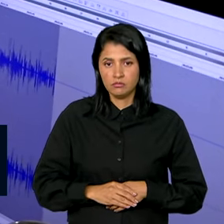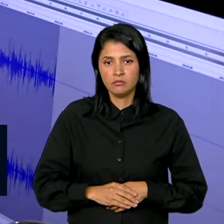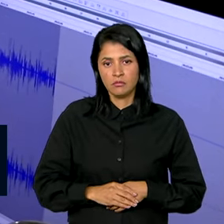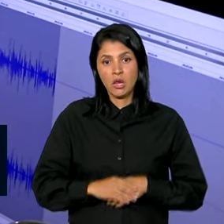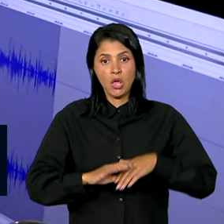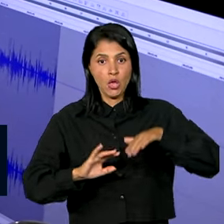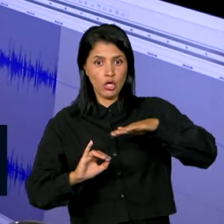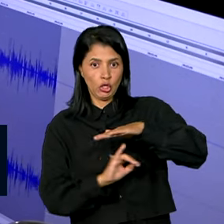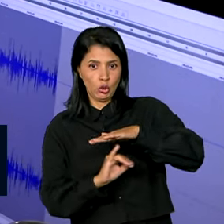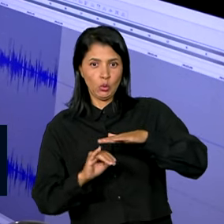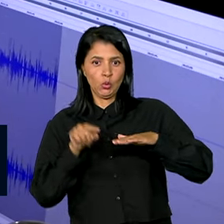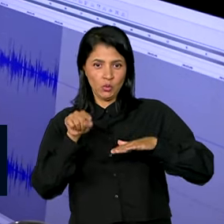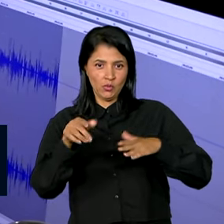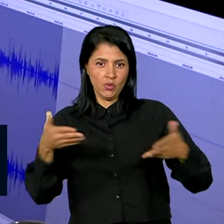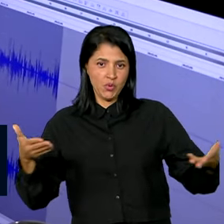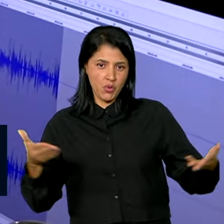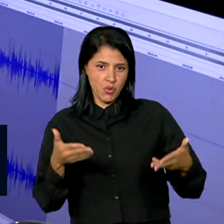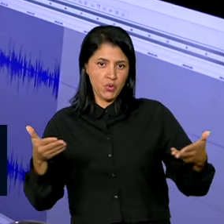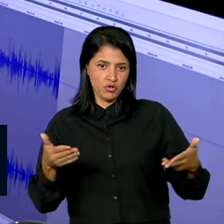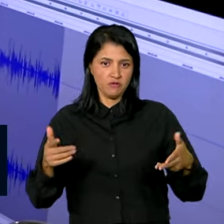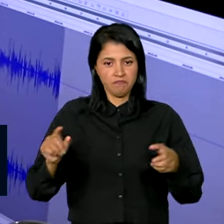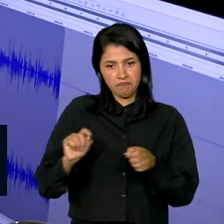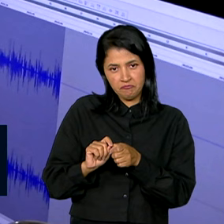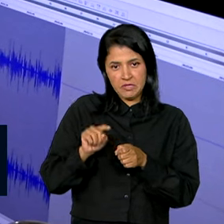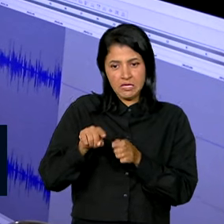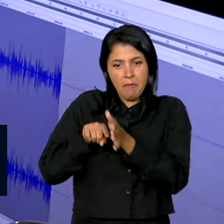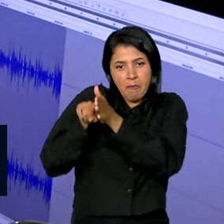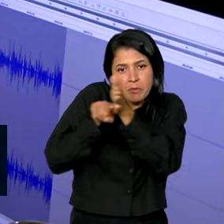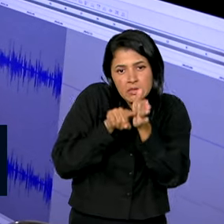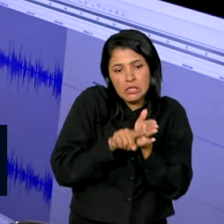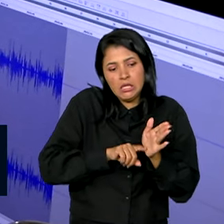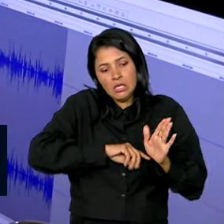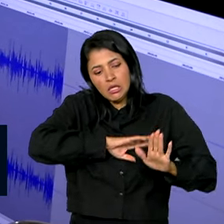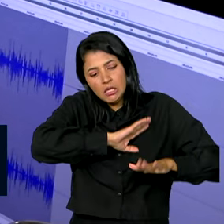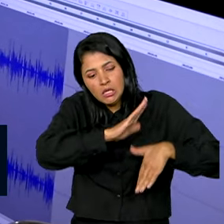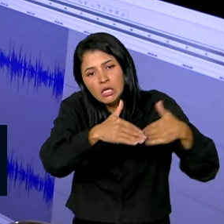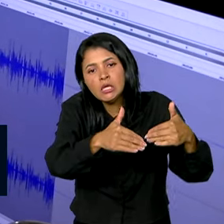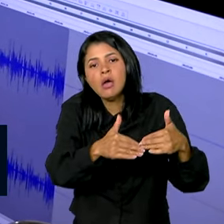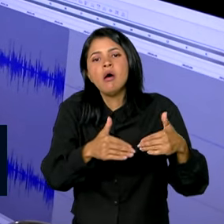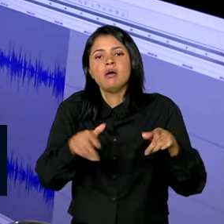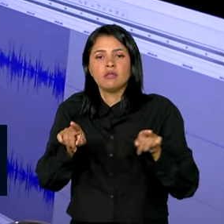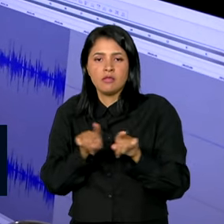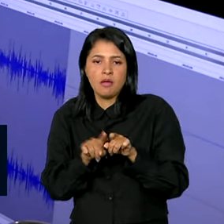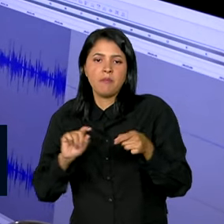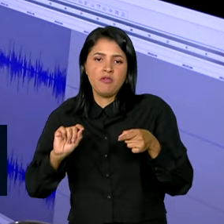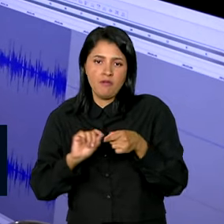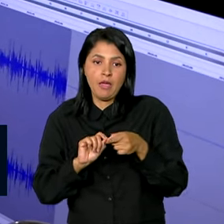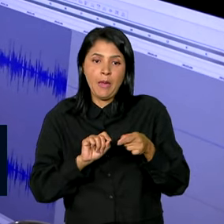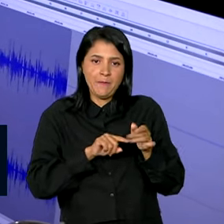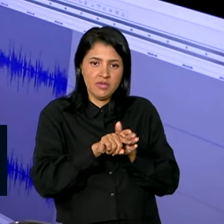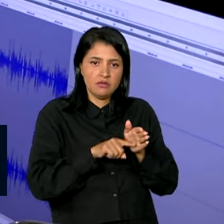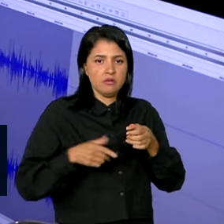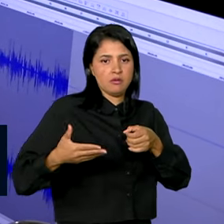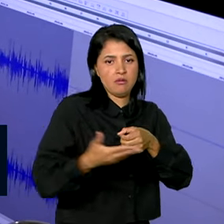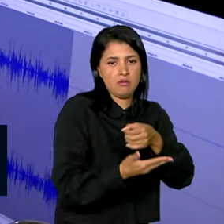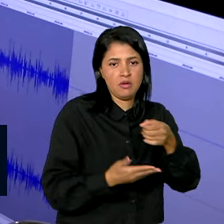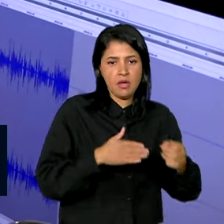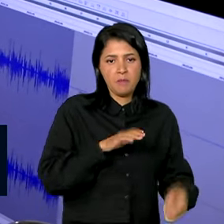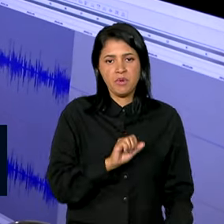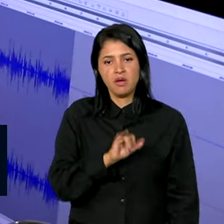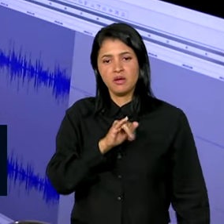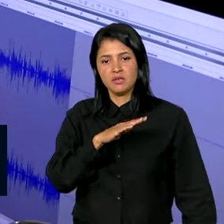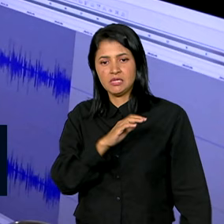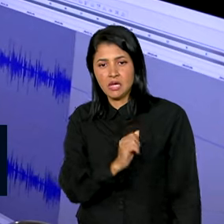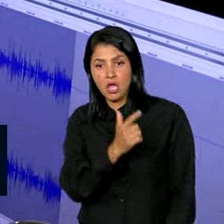os institutos hoje, para além de fazer pesquisa e desenvolvimento, eles fazem desde pesquisa básica até pesquisa